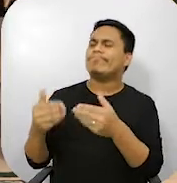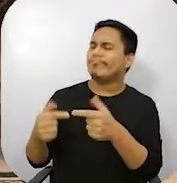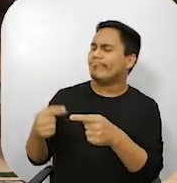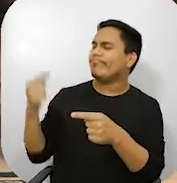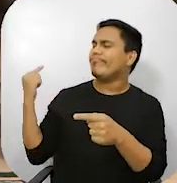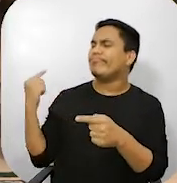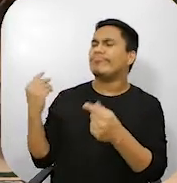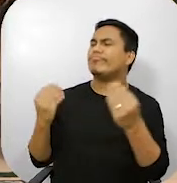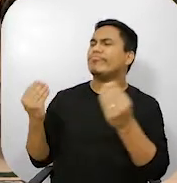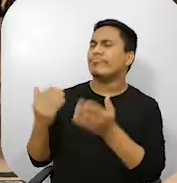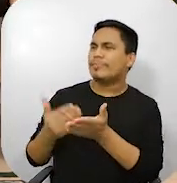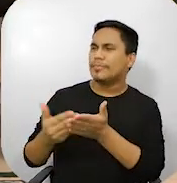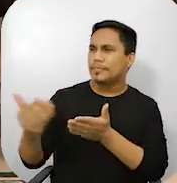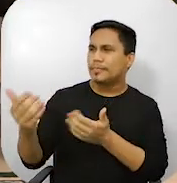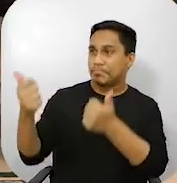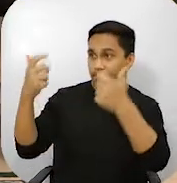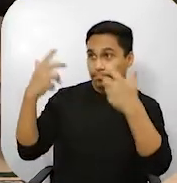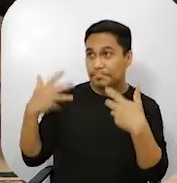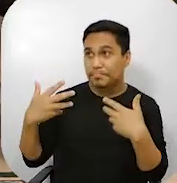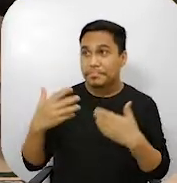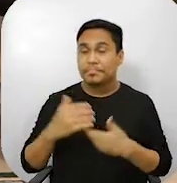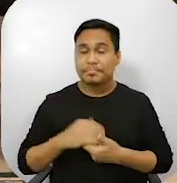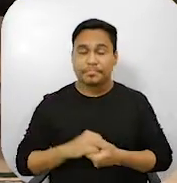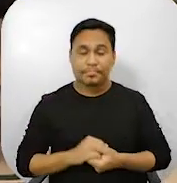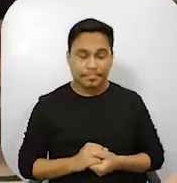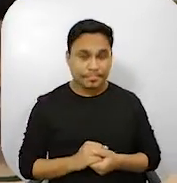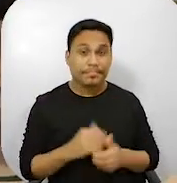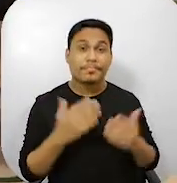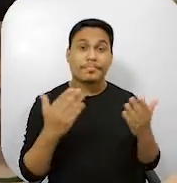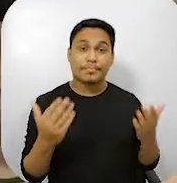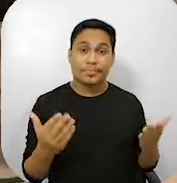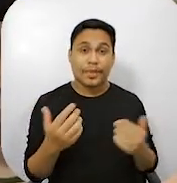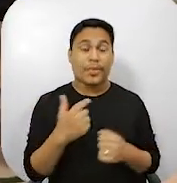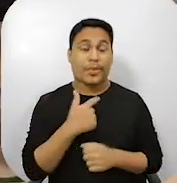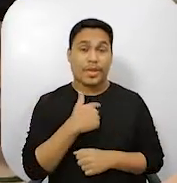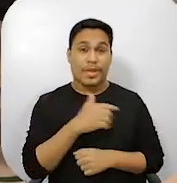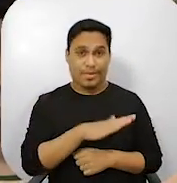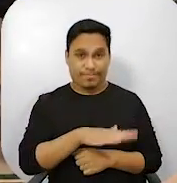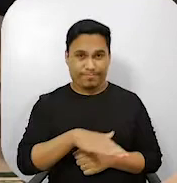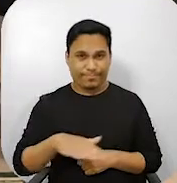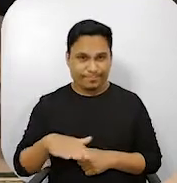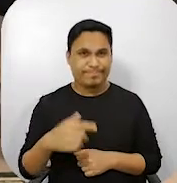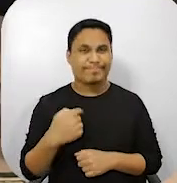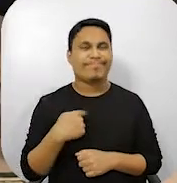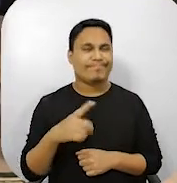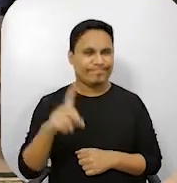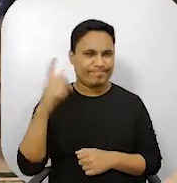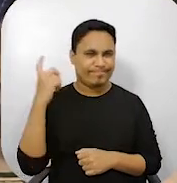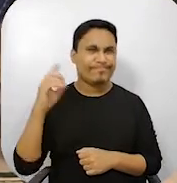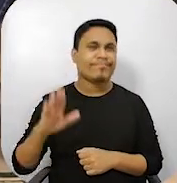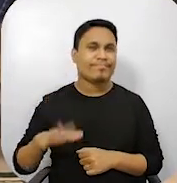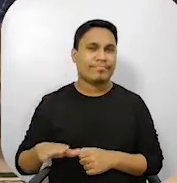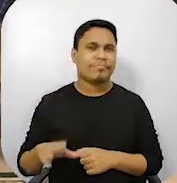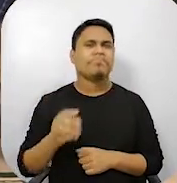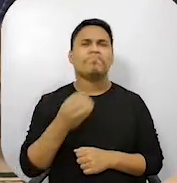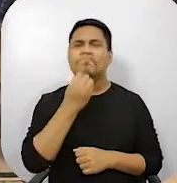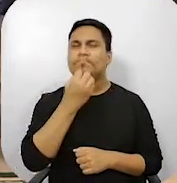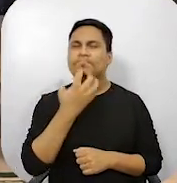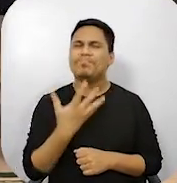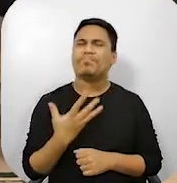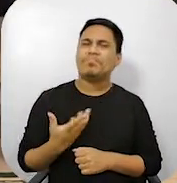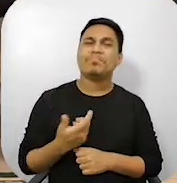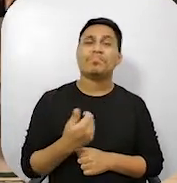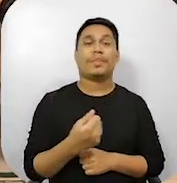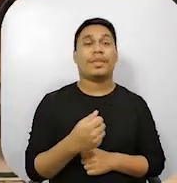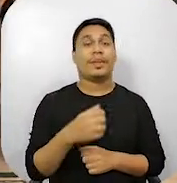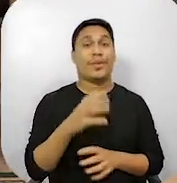em bom então é eu tive uma infância bem acolhida é uma infância entre